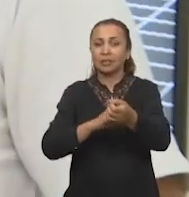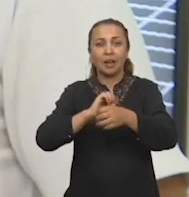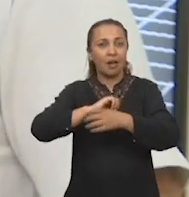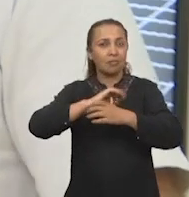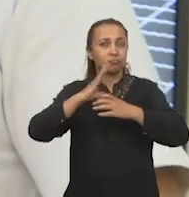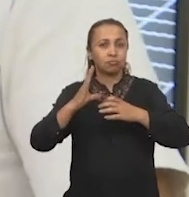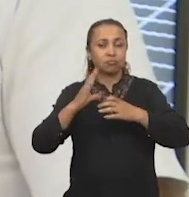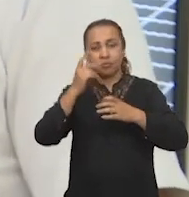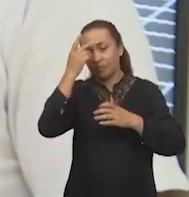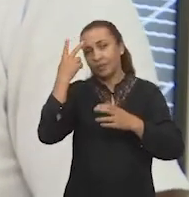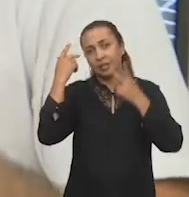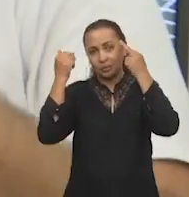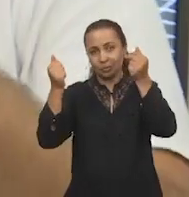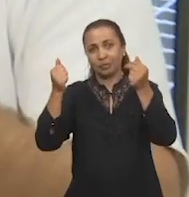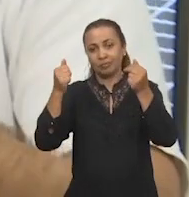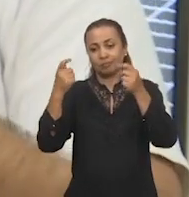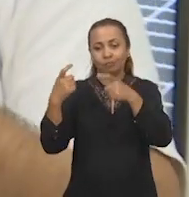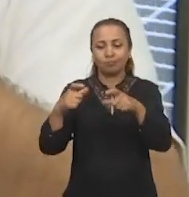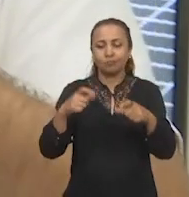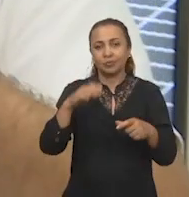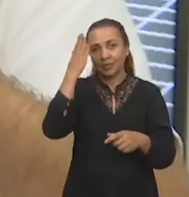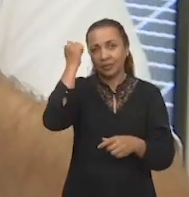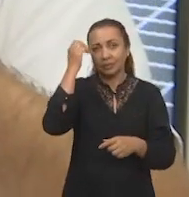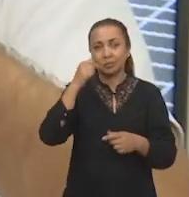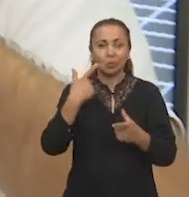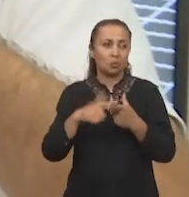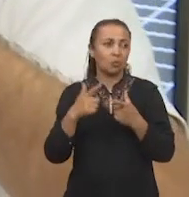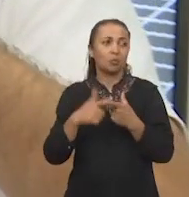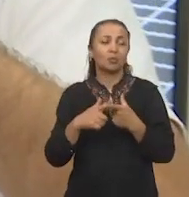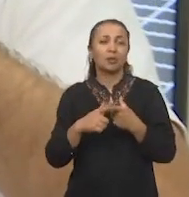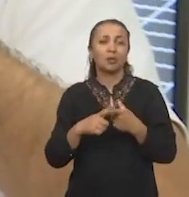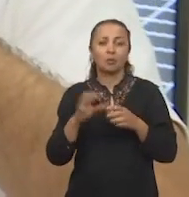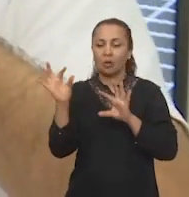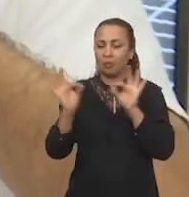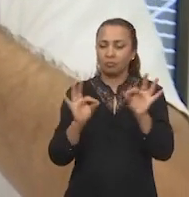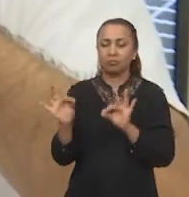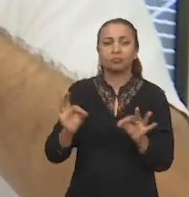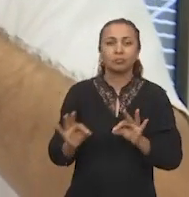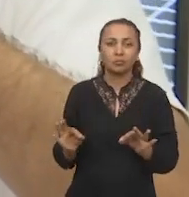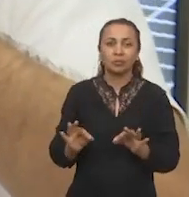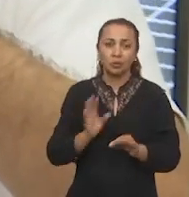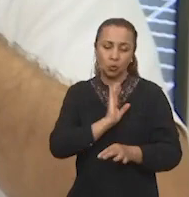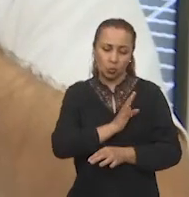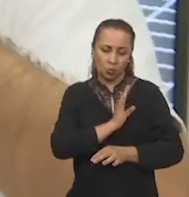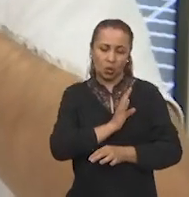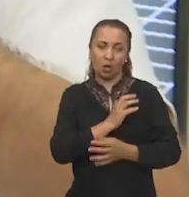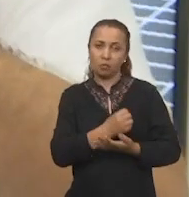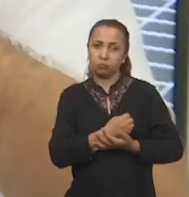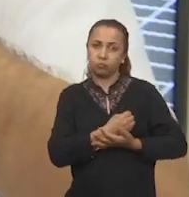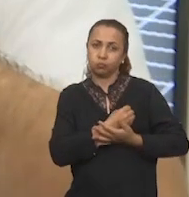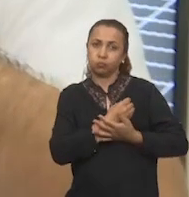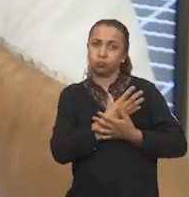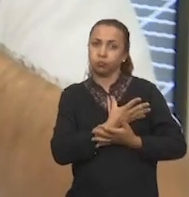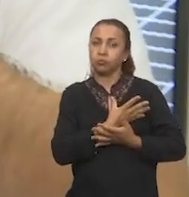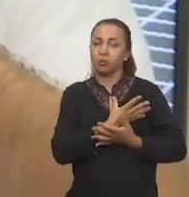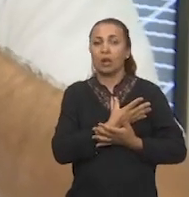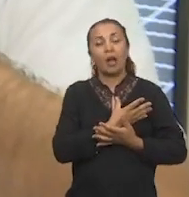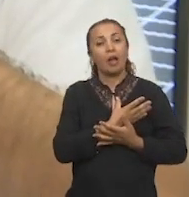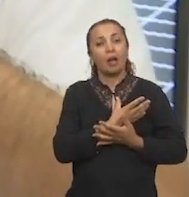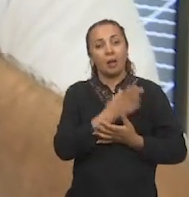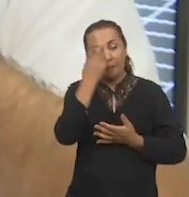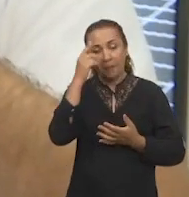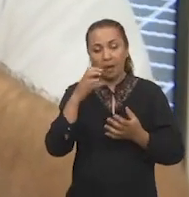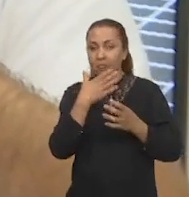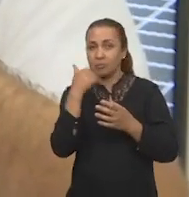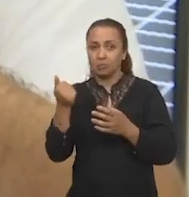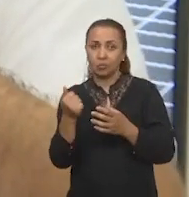maneira natural. Localmente, sabendo qual é a deformidade, onde ela foi ajustada e passando por um processo matemático de saber a colocação,